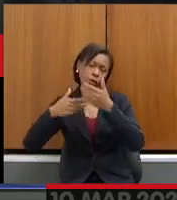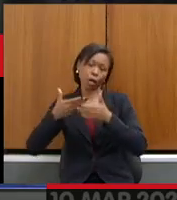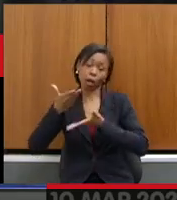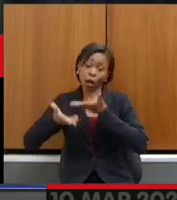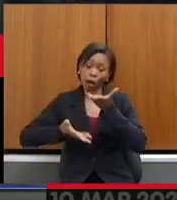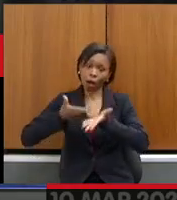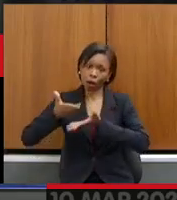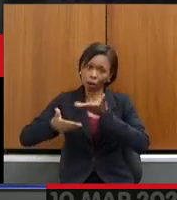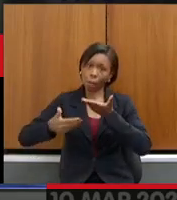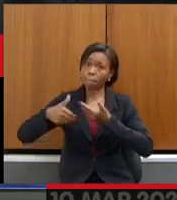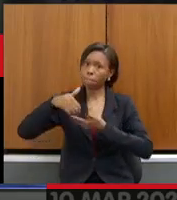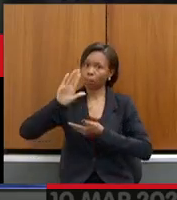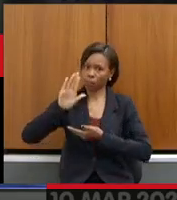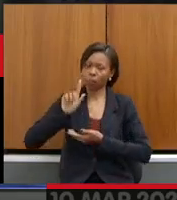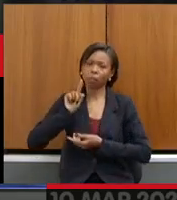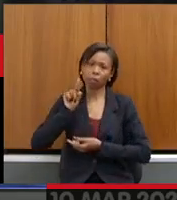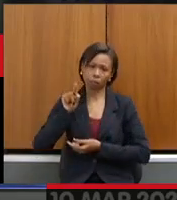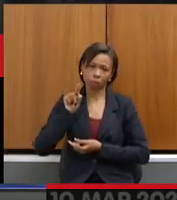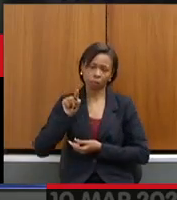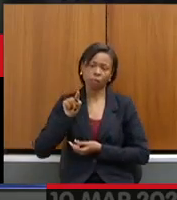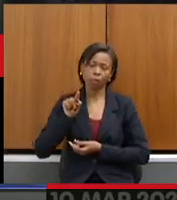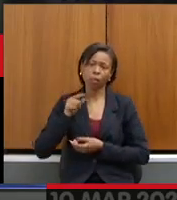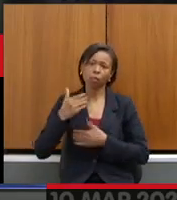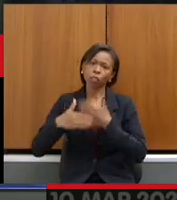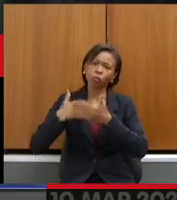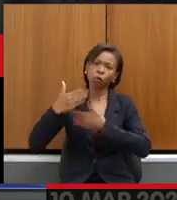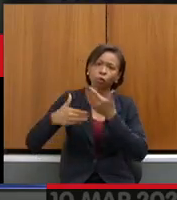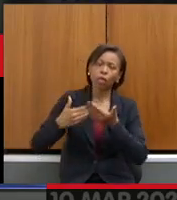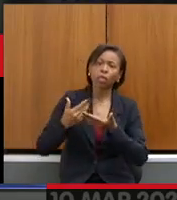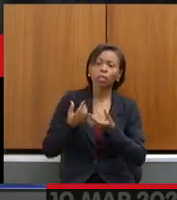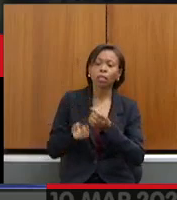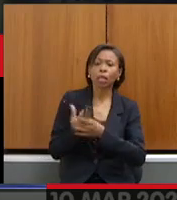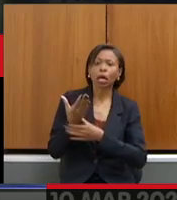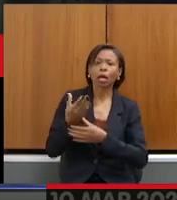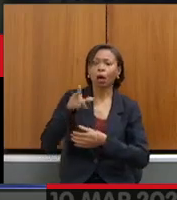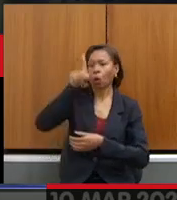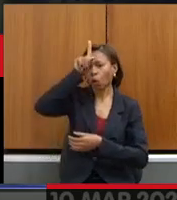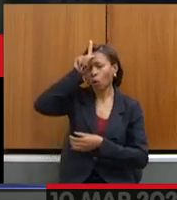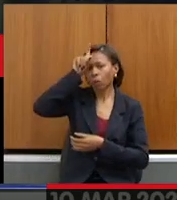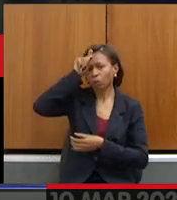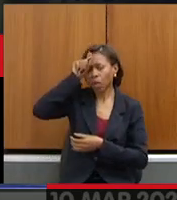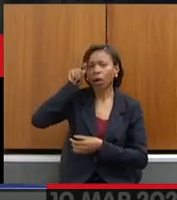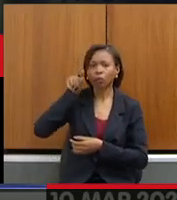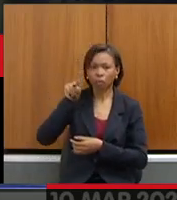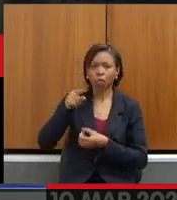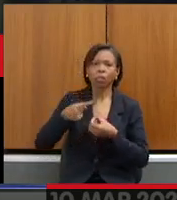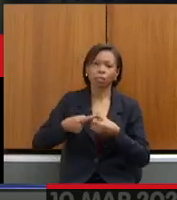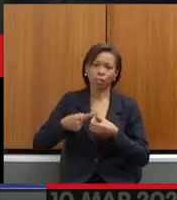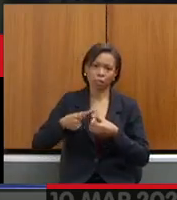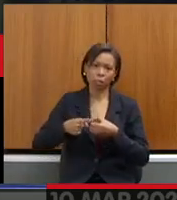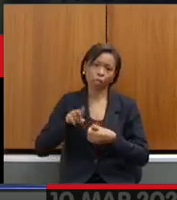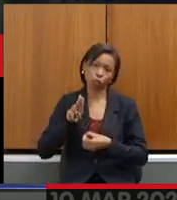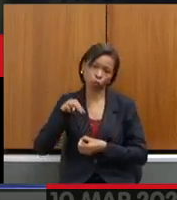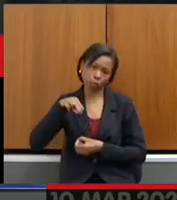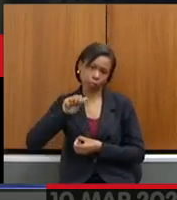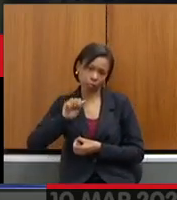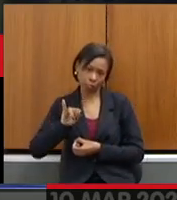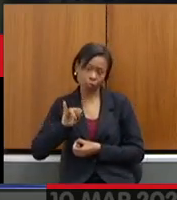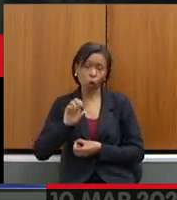capacidade operacional lá ou desenvolvendo um hospital naquela naquela cidade ou